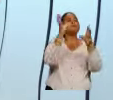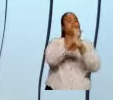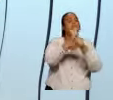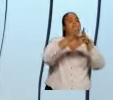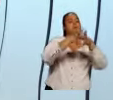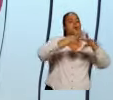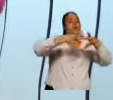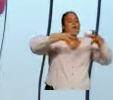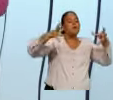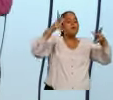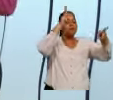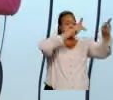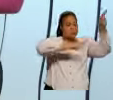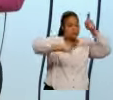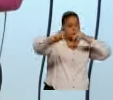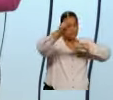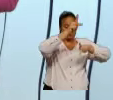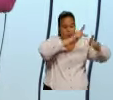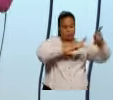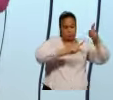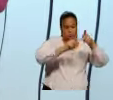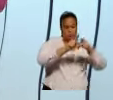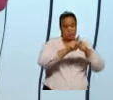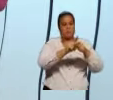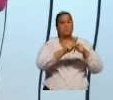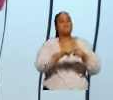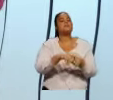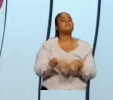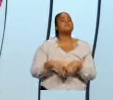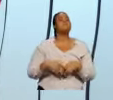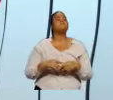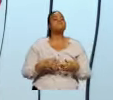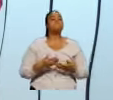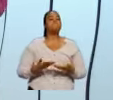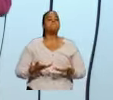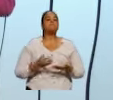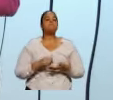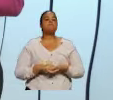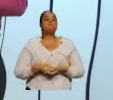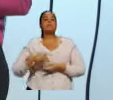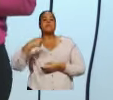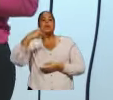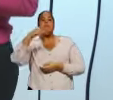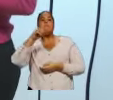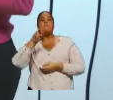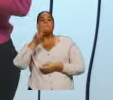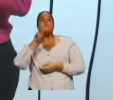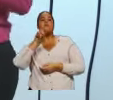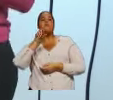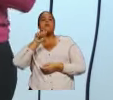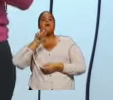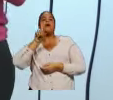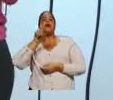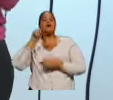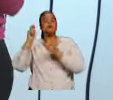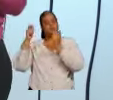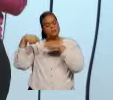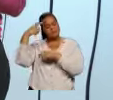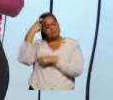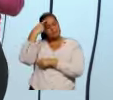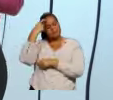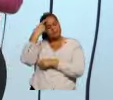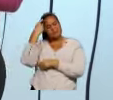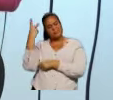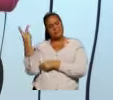ultrapassa muitos milhões a gente vai o classificar então populoso e povoado já preço oi gente